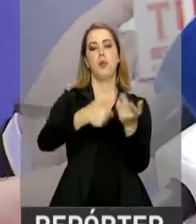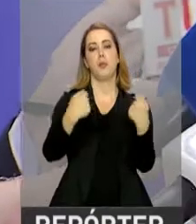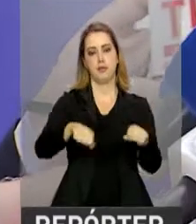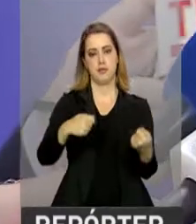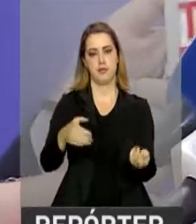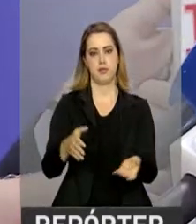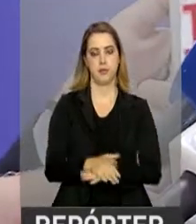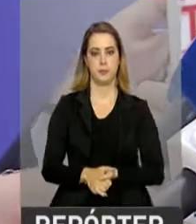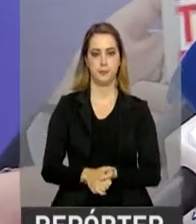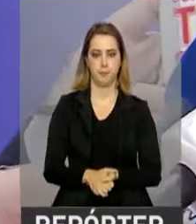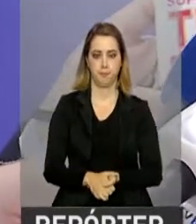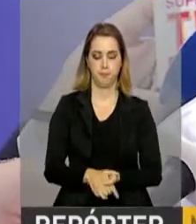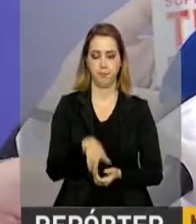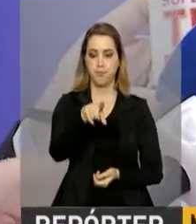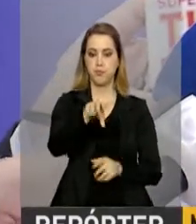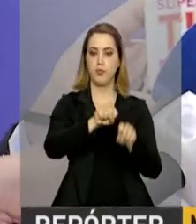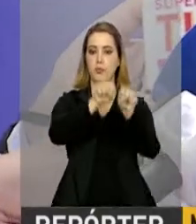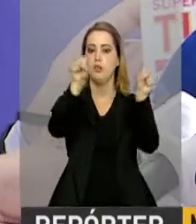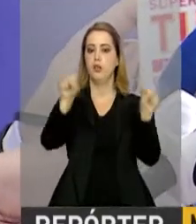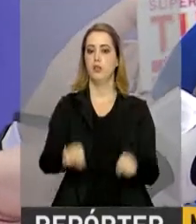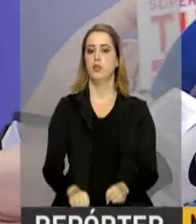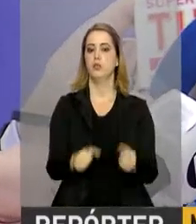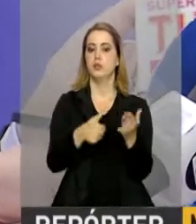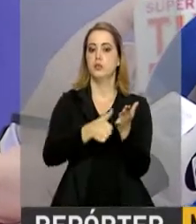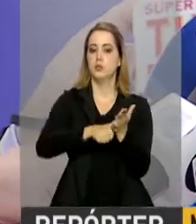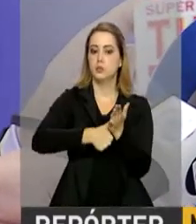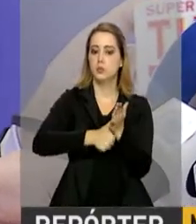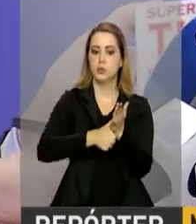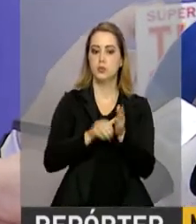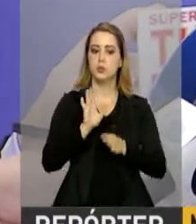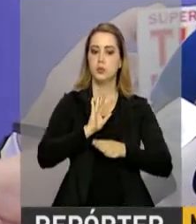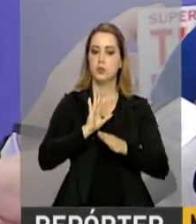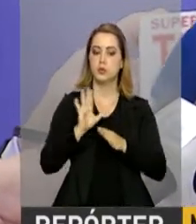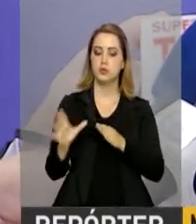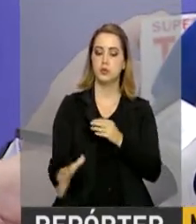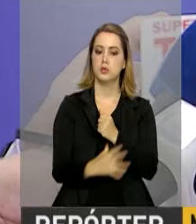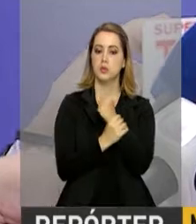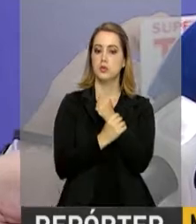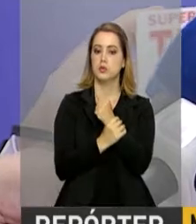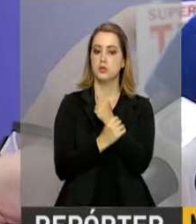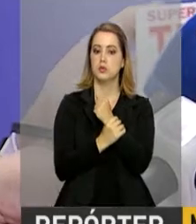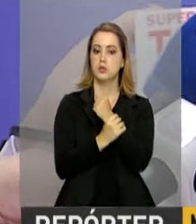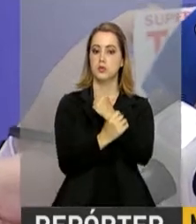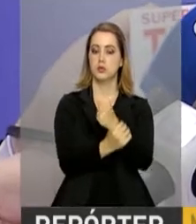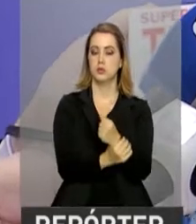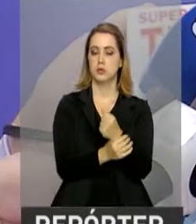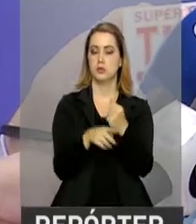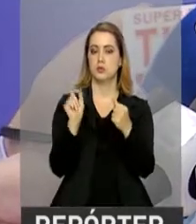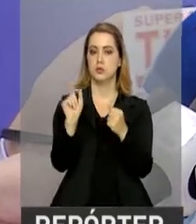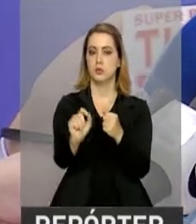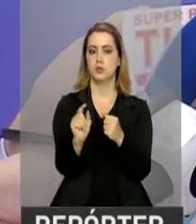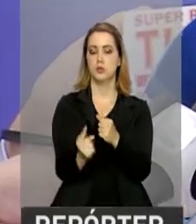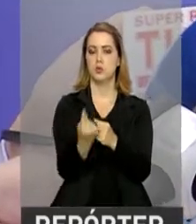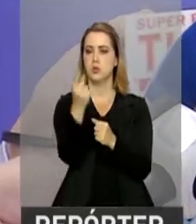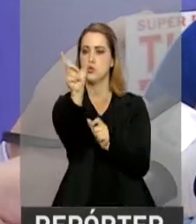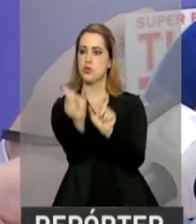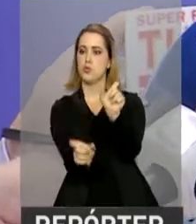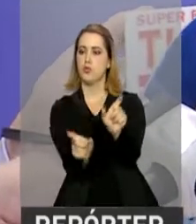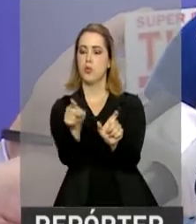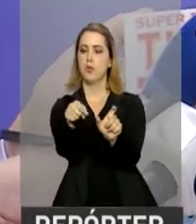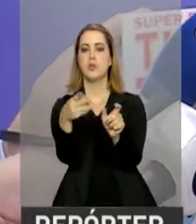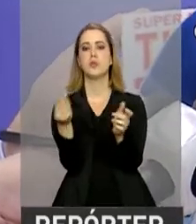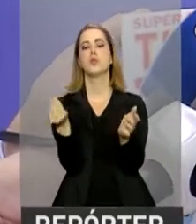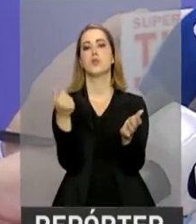sistema biométrico é uma novidade que vai assegurar segurança de que um cidadão não vai